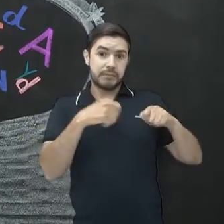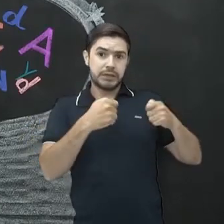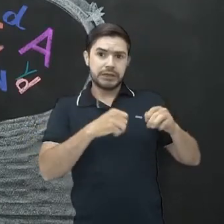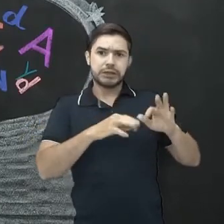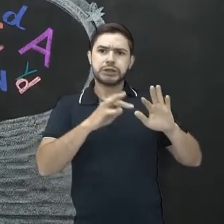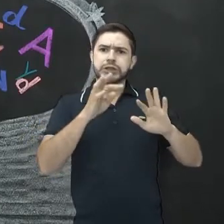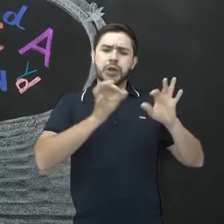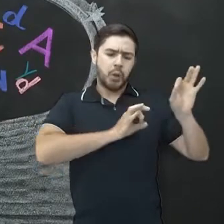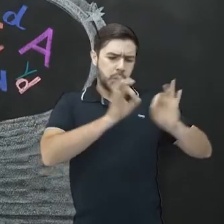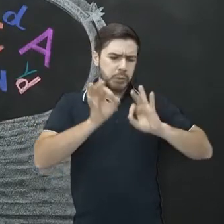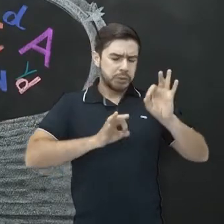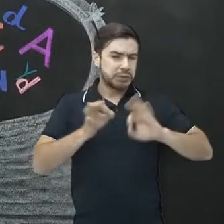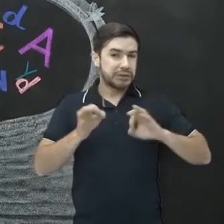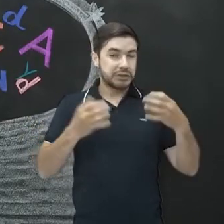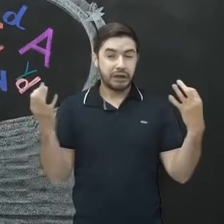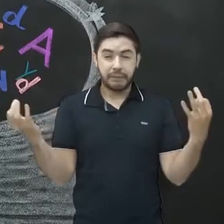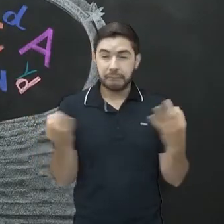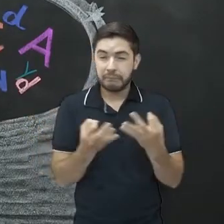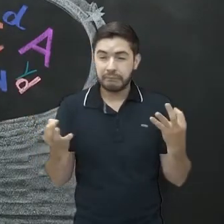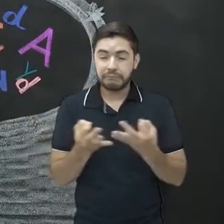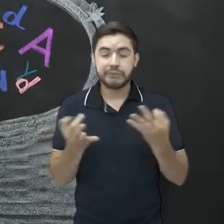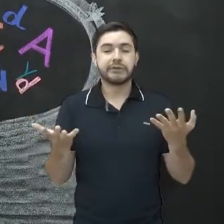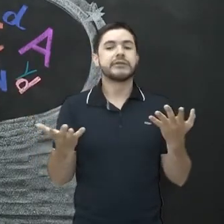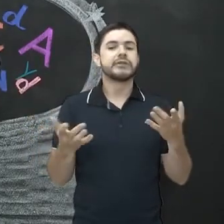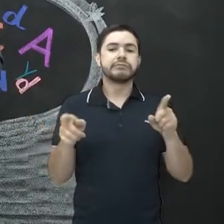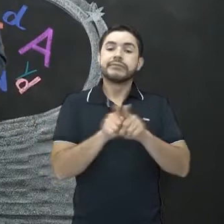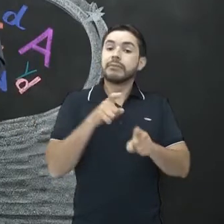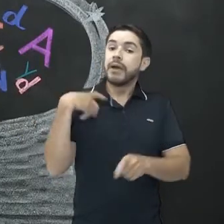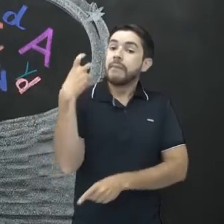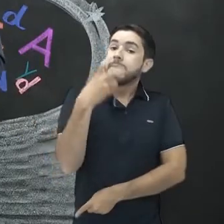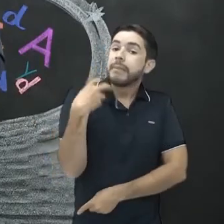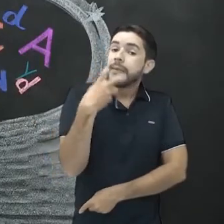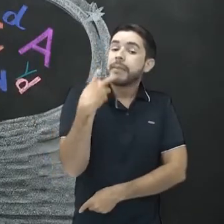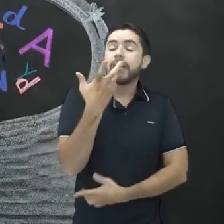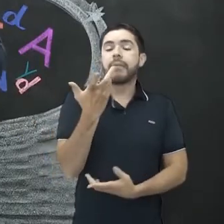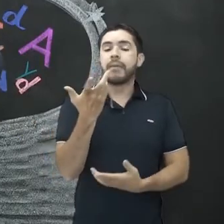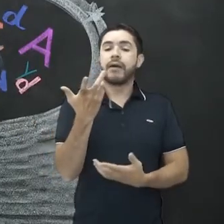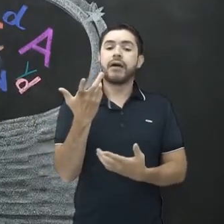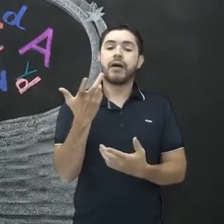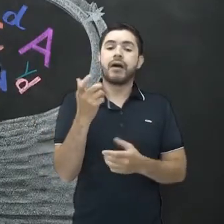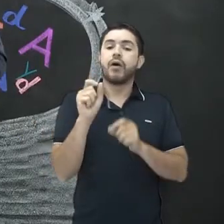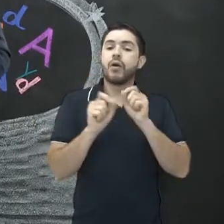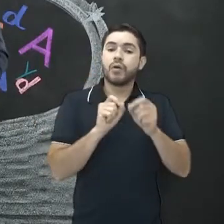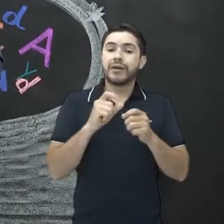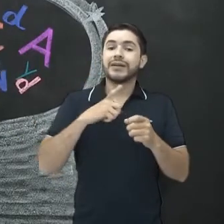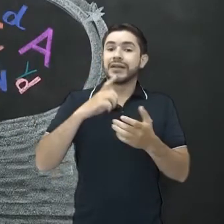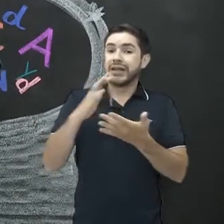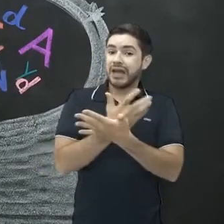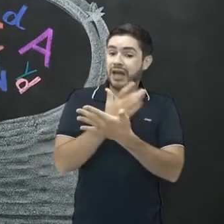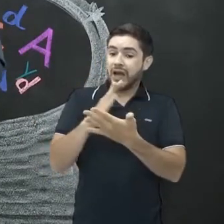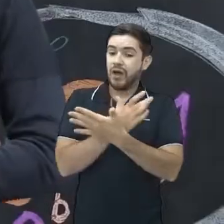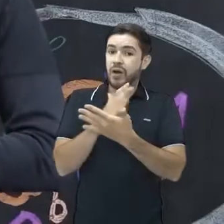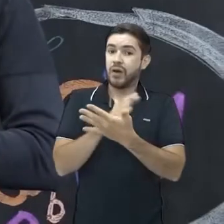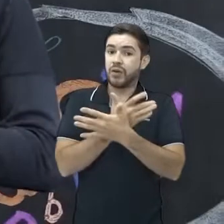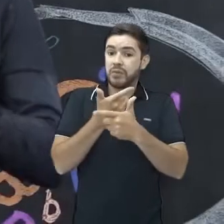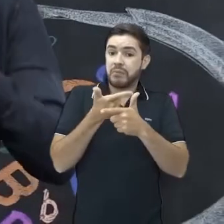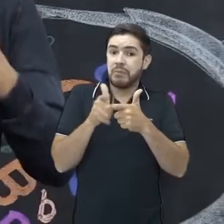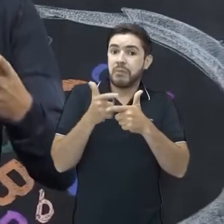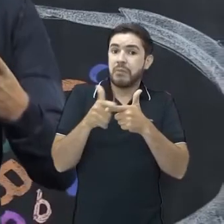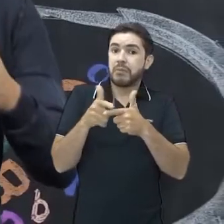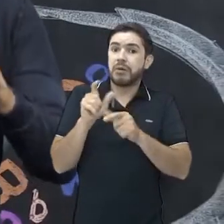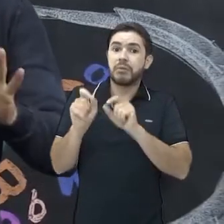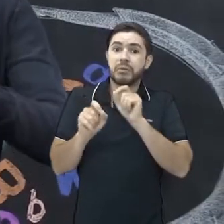antes de ser exposta, antes de ser apresentada, a oralidade muitas vezes conta com os riscos de um improviso ou